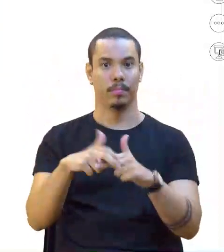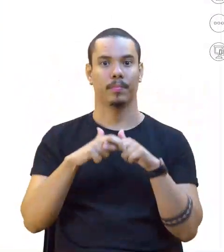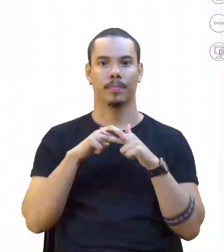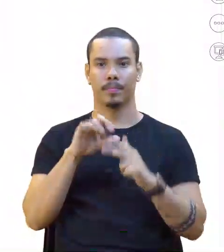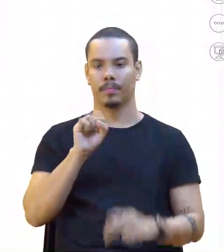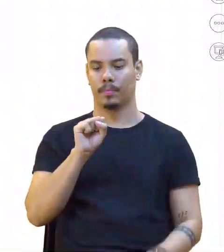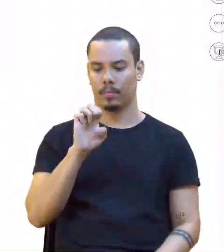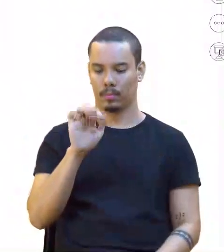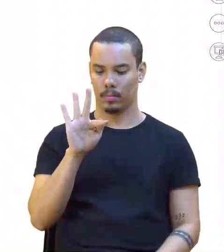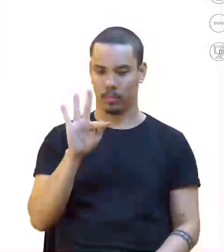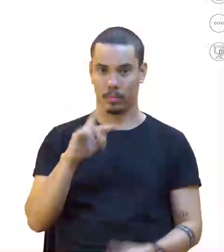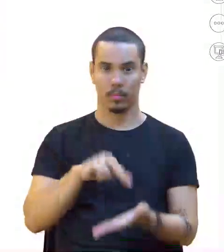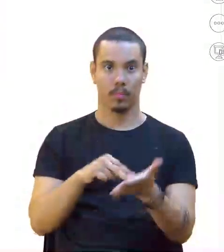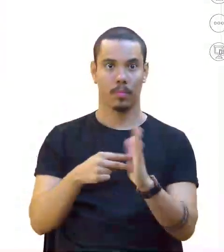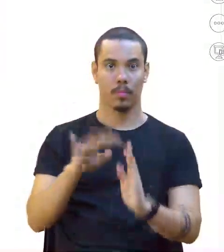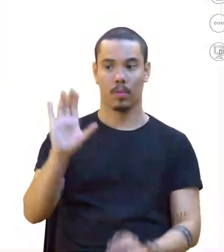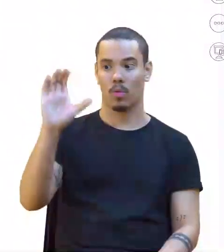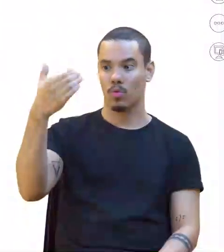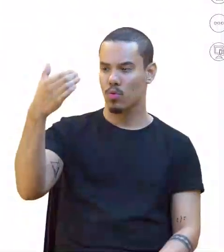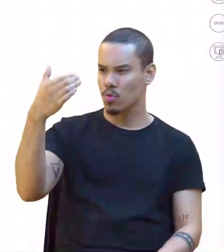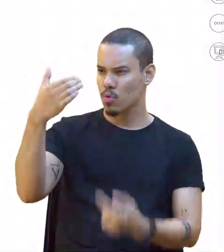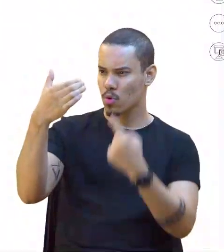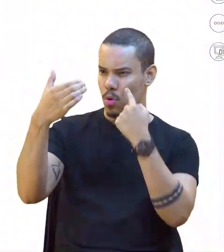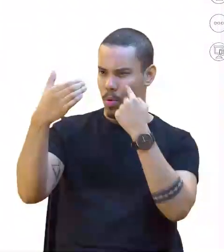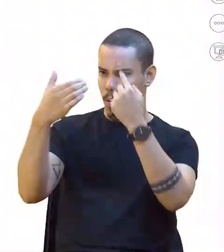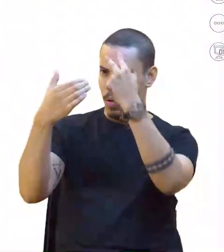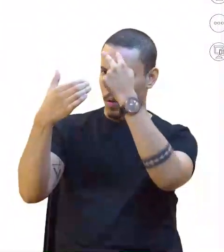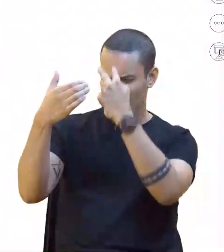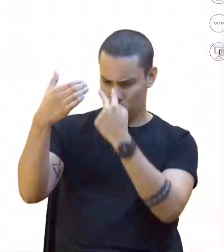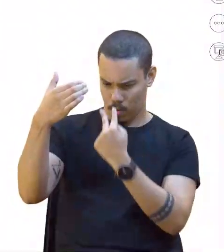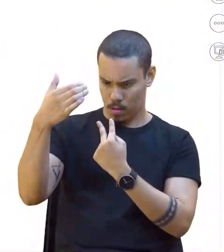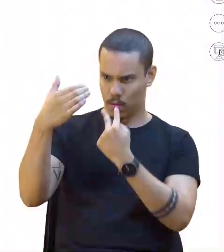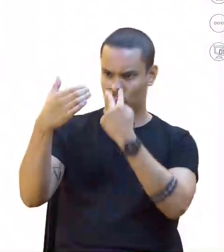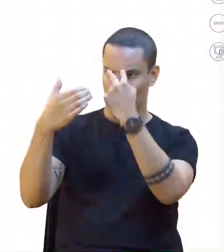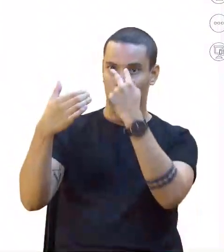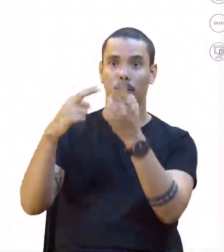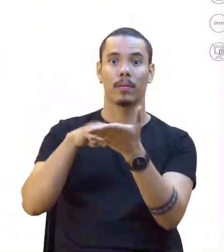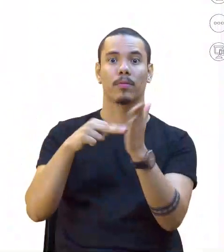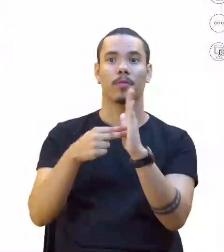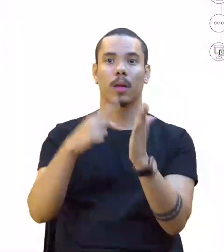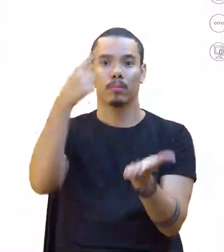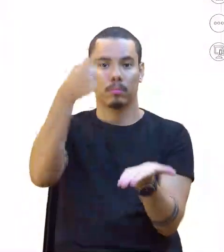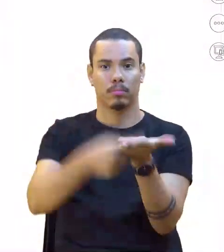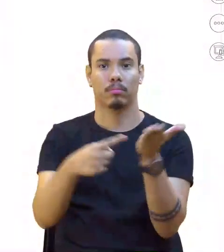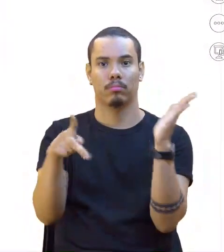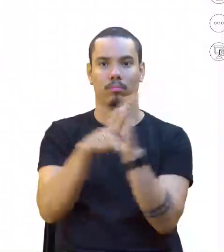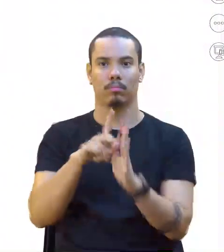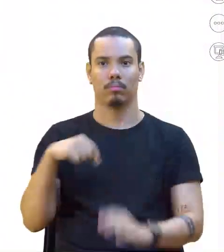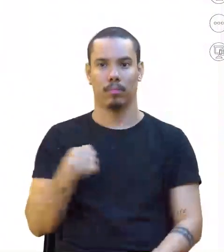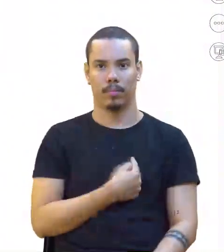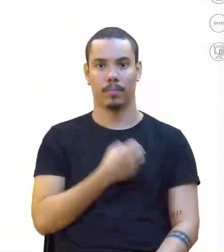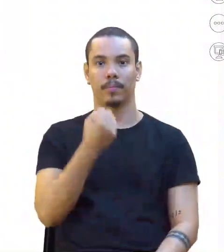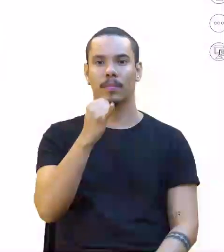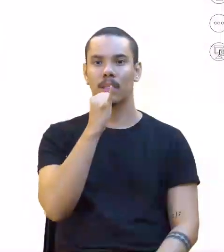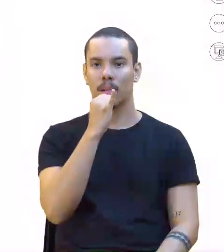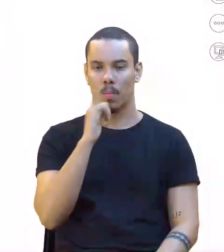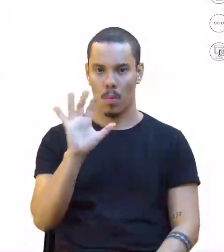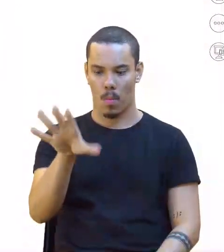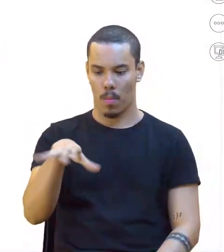self, ele é construto das interações que a gente estabelece. Quando eu pego o meu